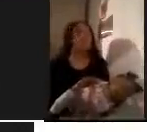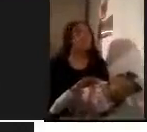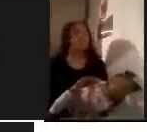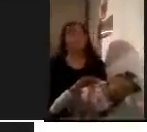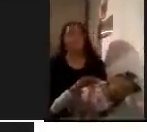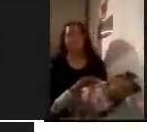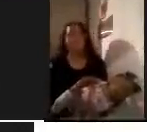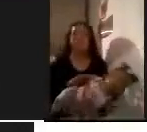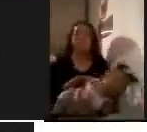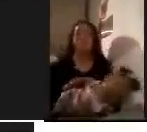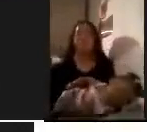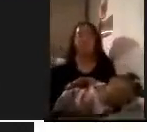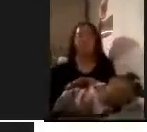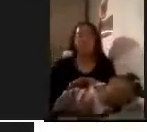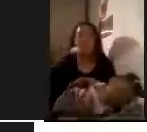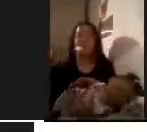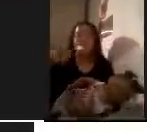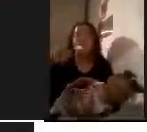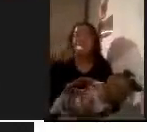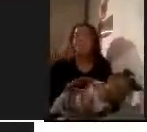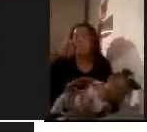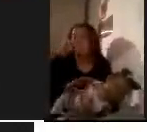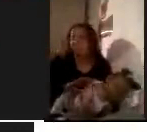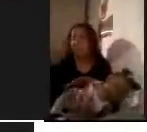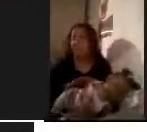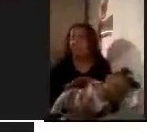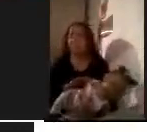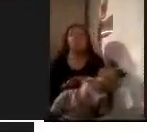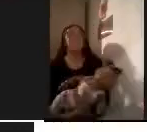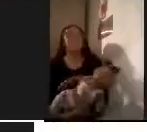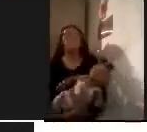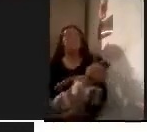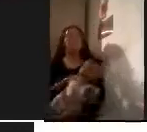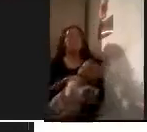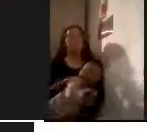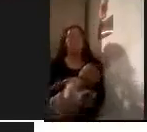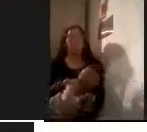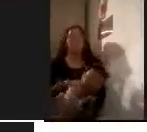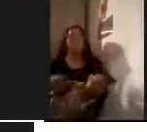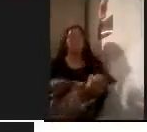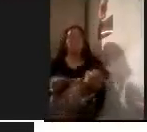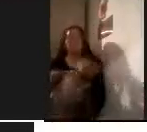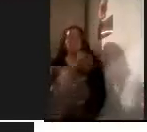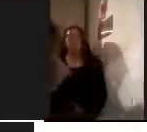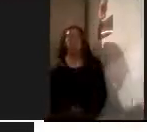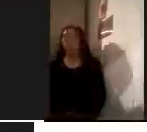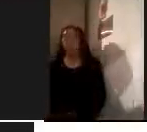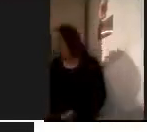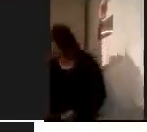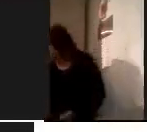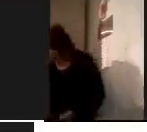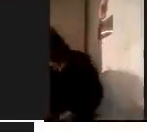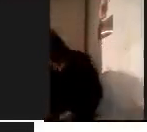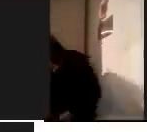riscos menores, né? Porque a gente também tem outros problemas, como, por exemplo, hipertensão,